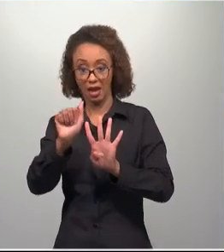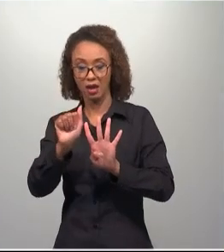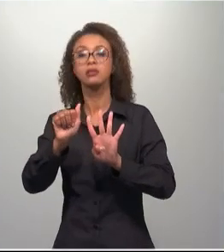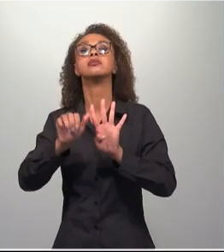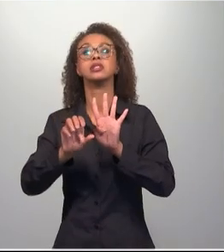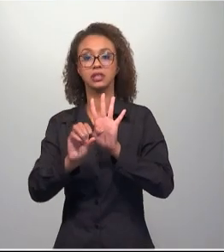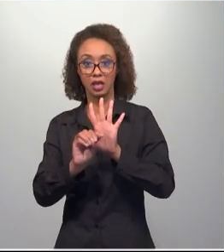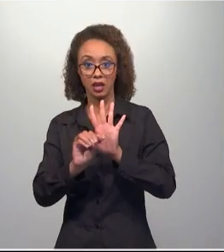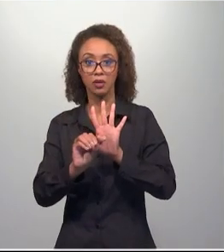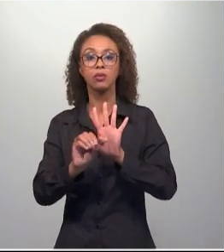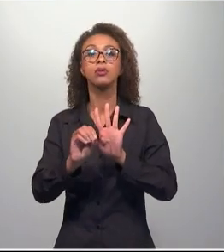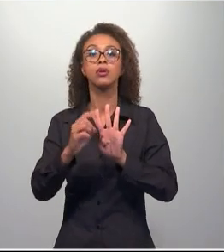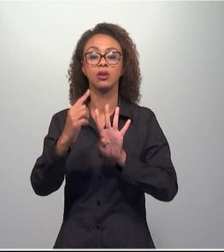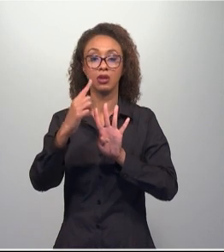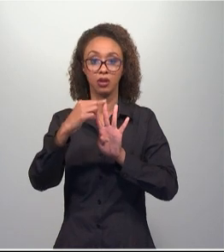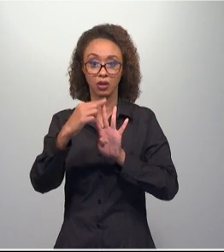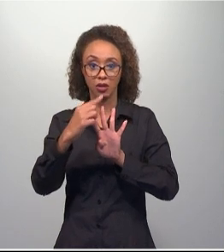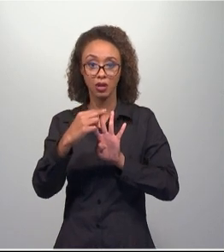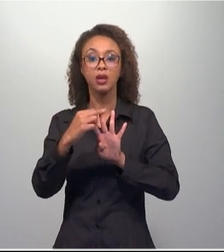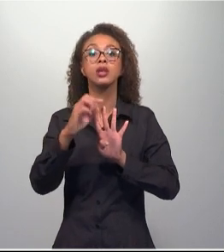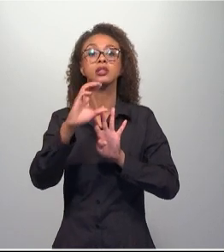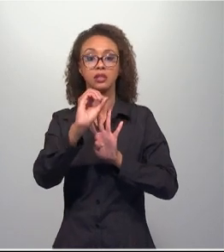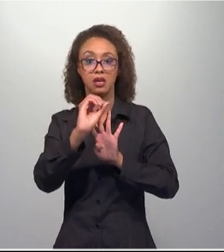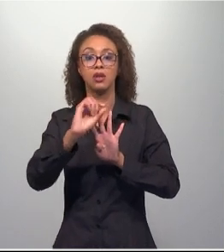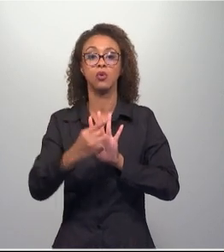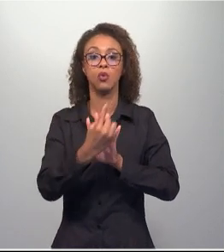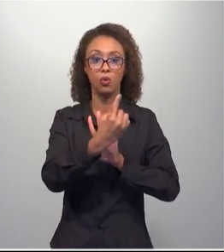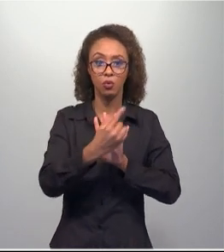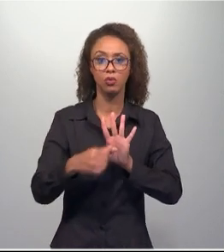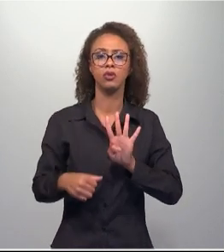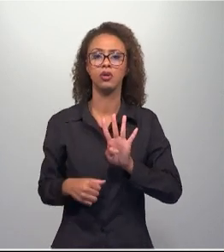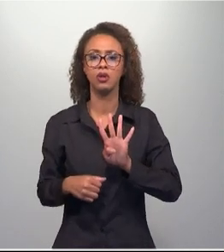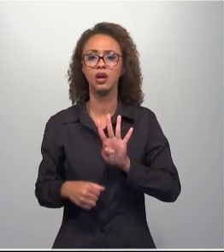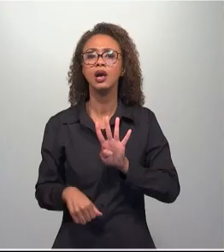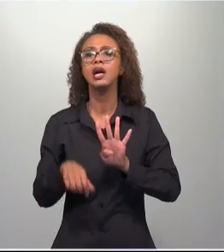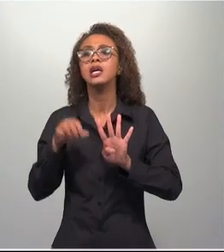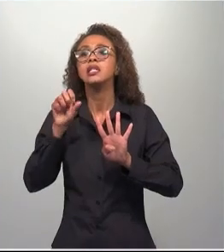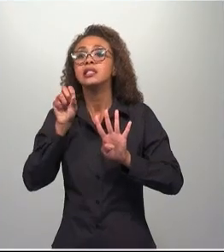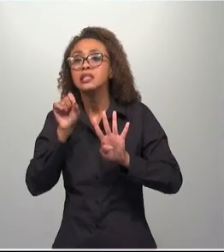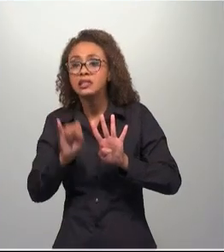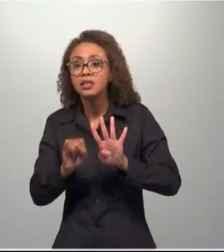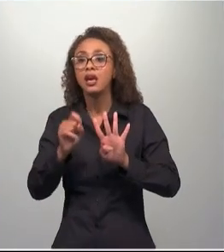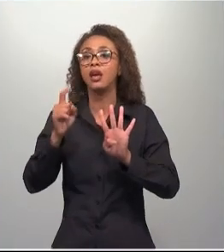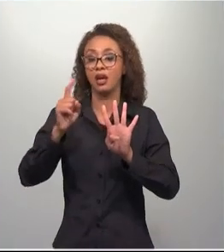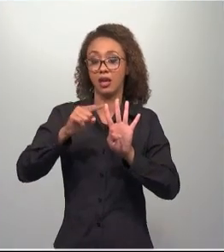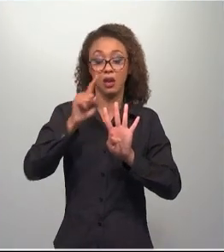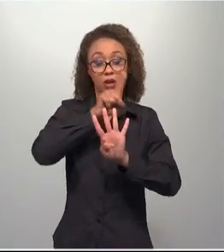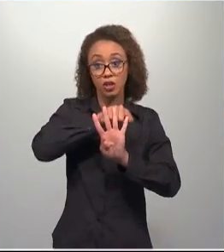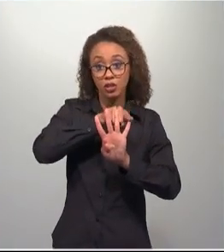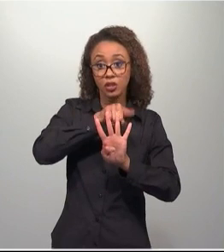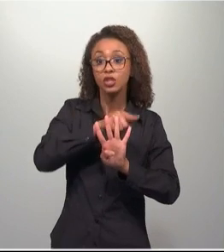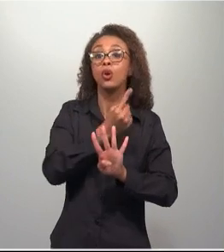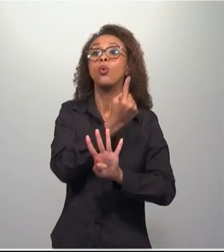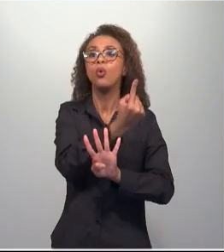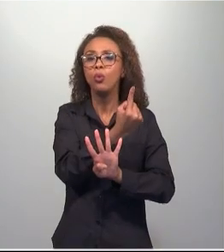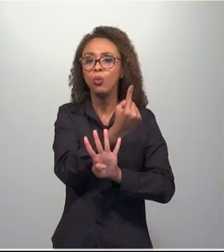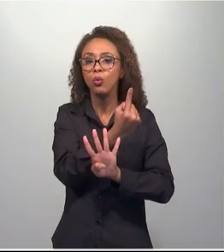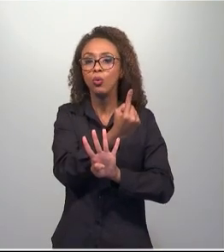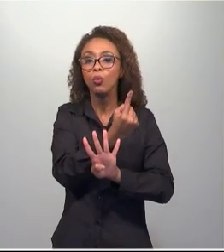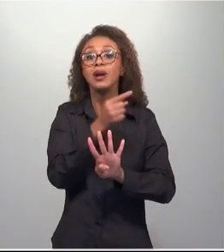a força 0 b forums e forum preste atenção no que eu estou falando olha aqui